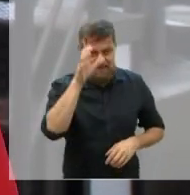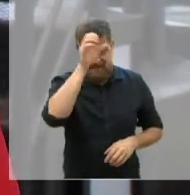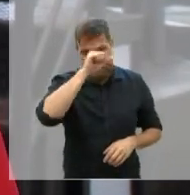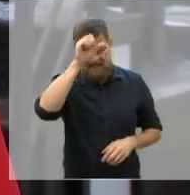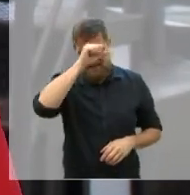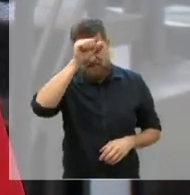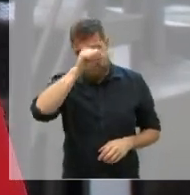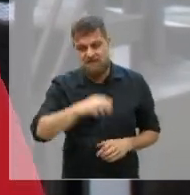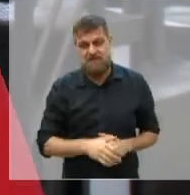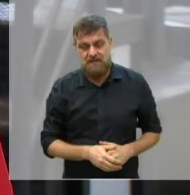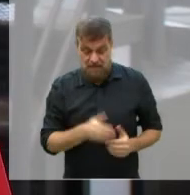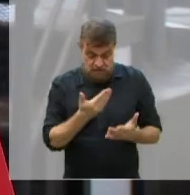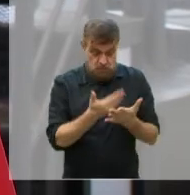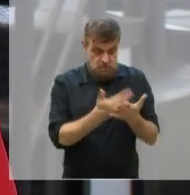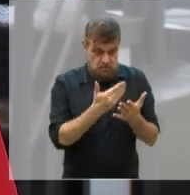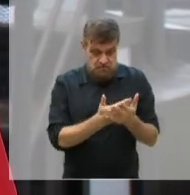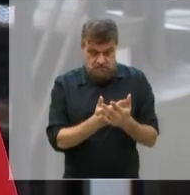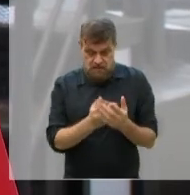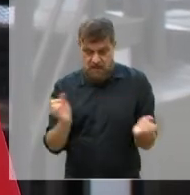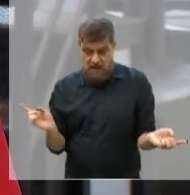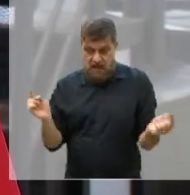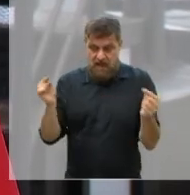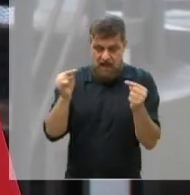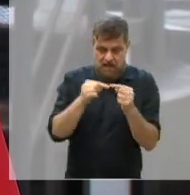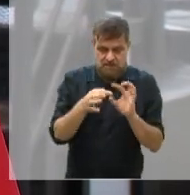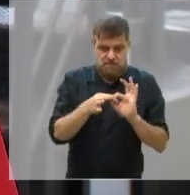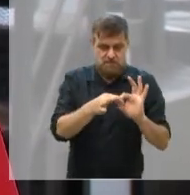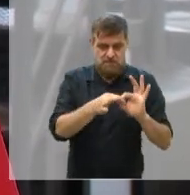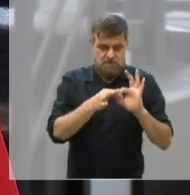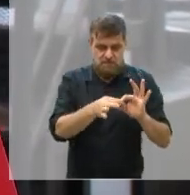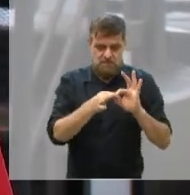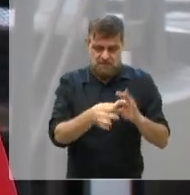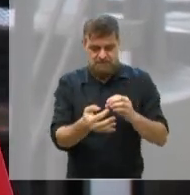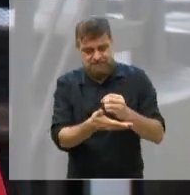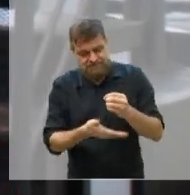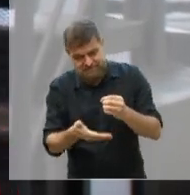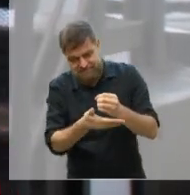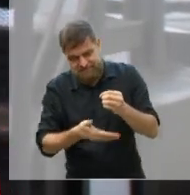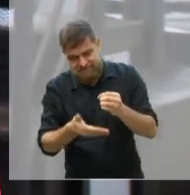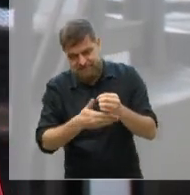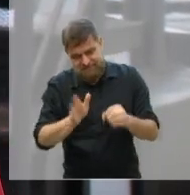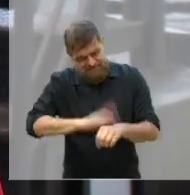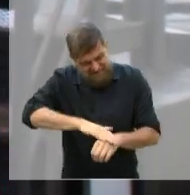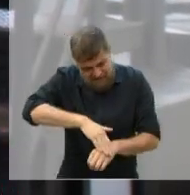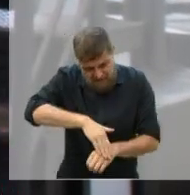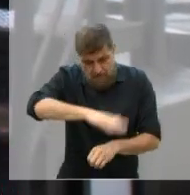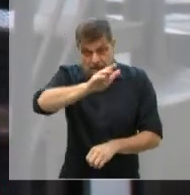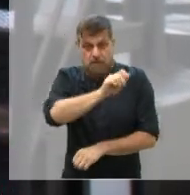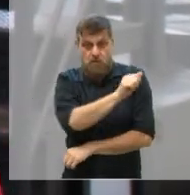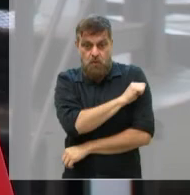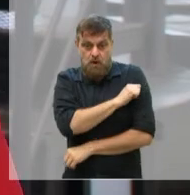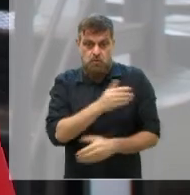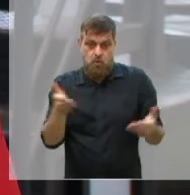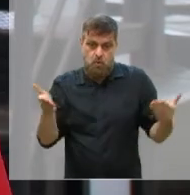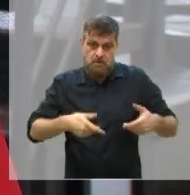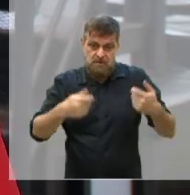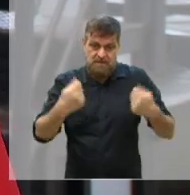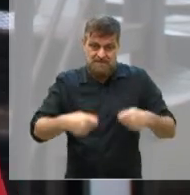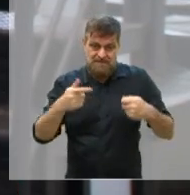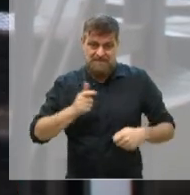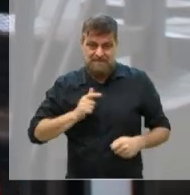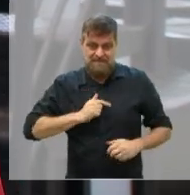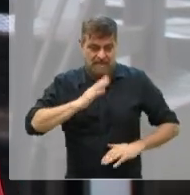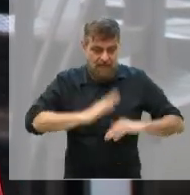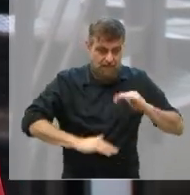divertir estudando. Né? Juntar essas duas coisas é fundamental cada vez mais para o aluno de hoje, que precisa de um